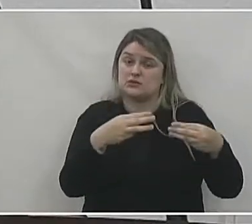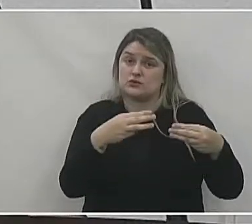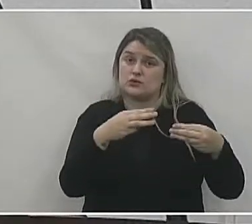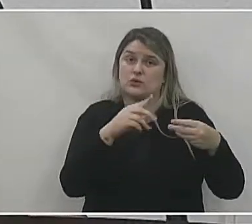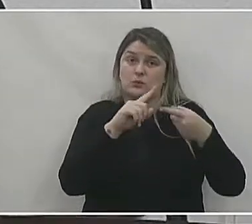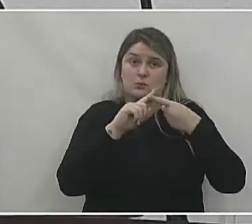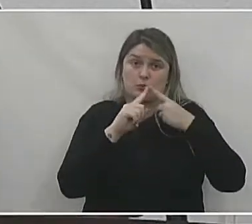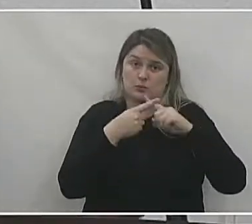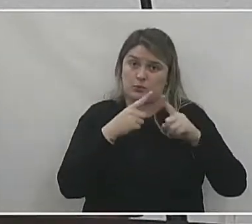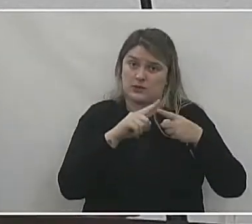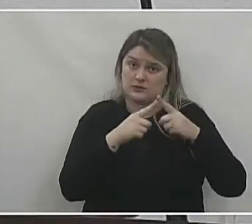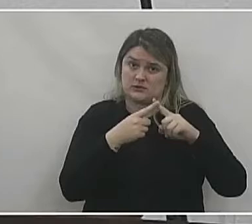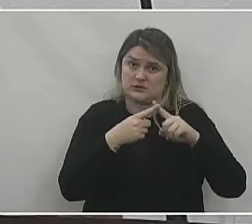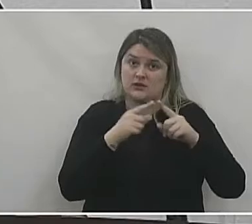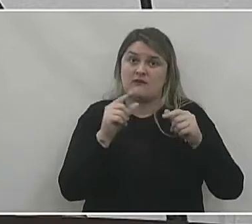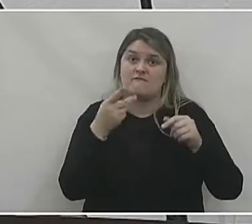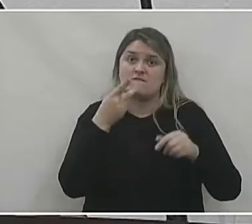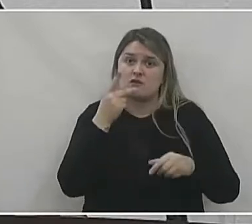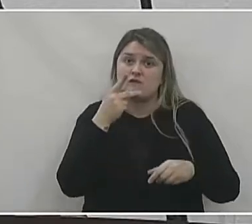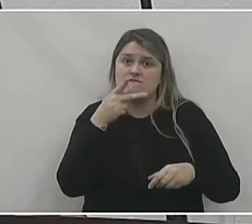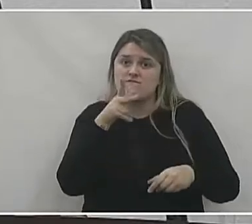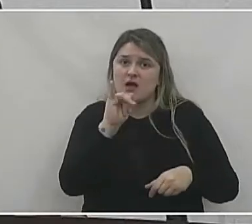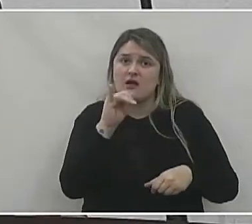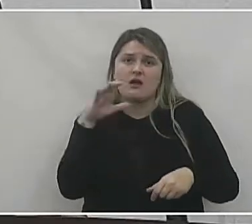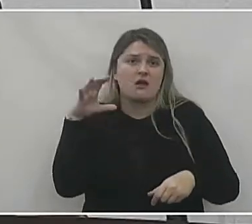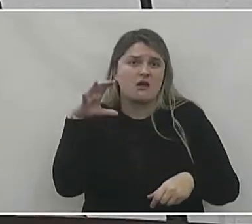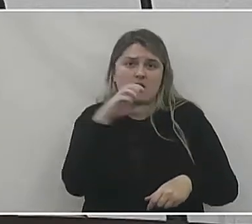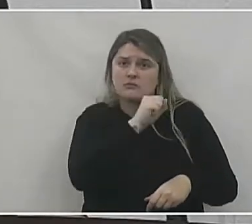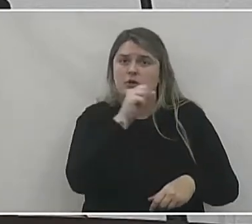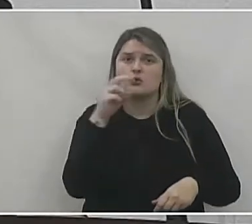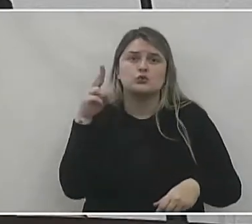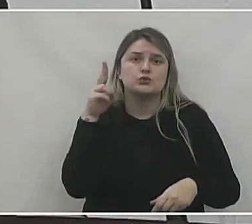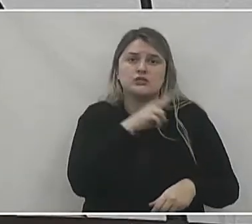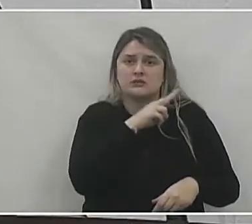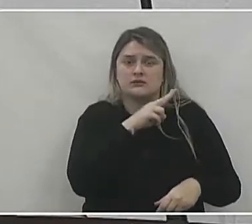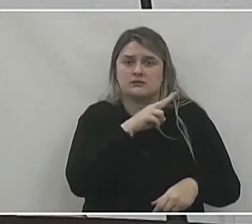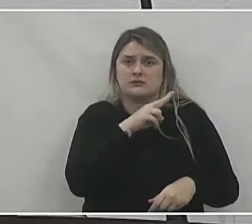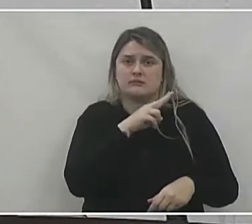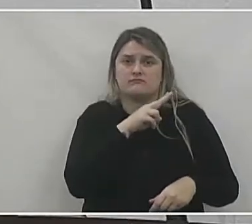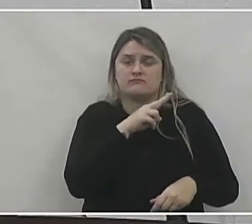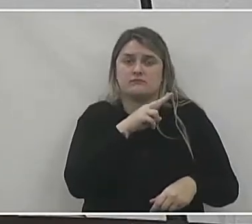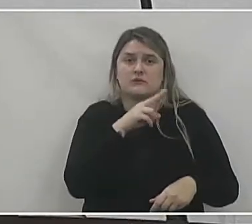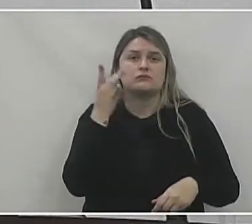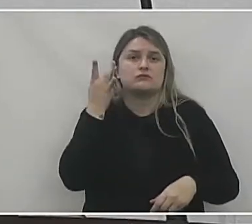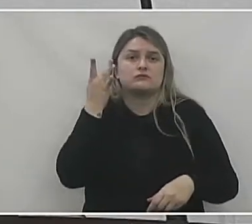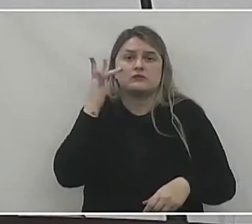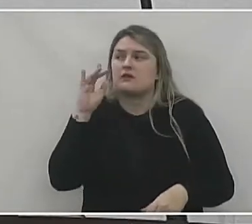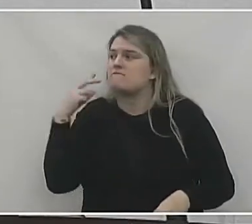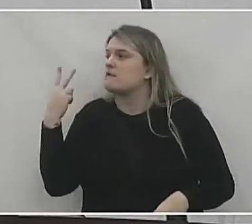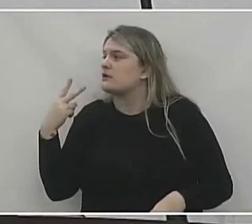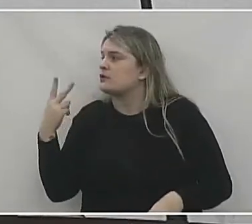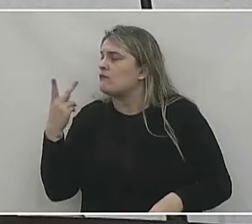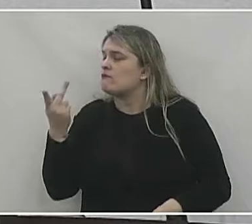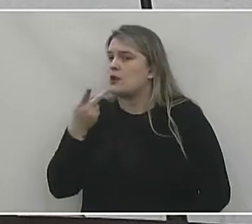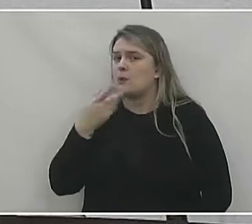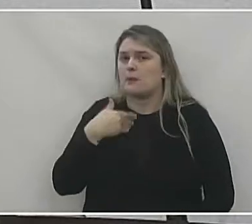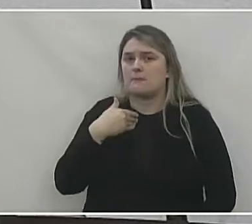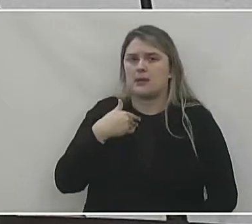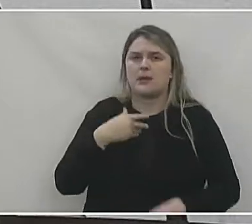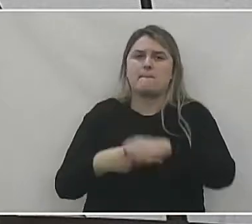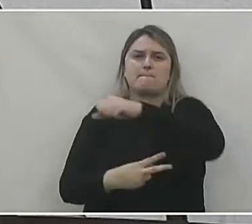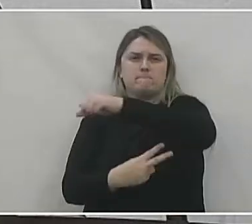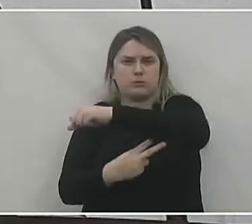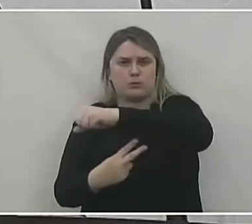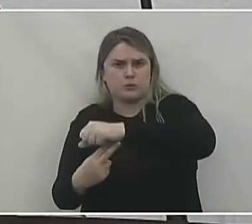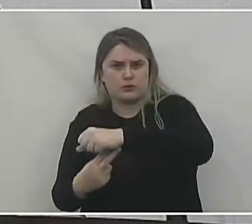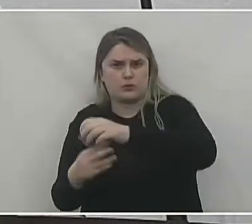que vai fazer uma operação emergencial, não apenas um tapa-buraco. E agora, não sei, um dos vereadores estava me falando que na ponte